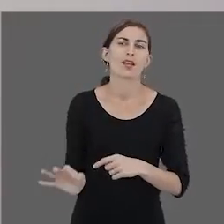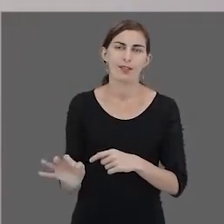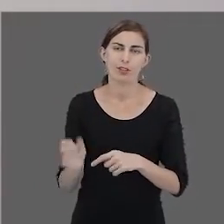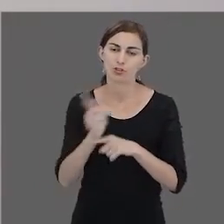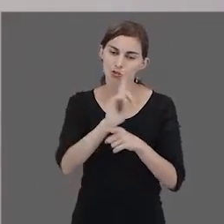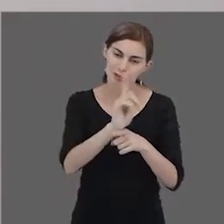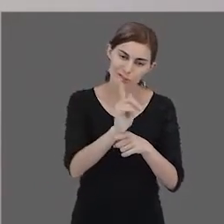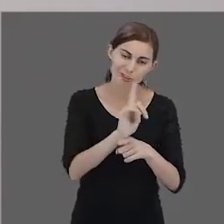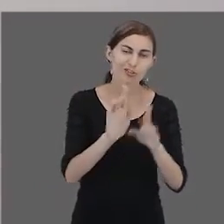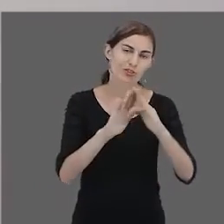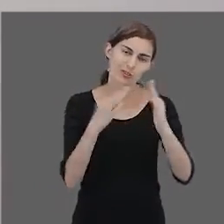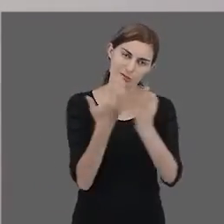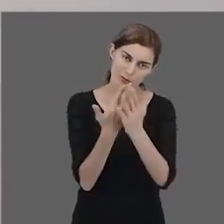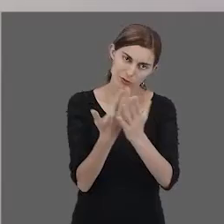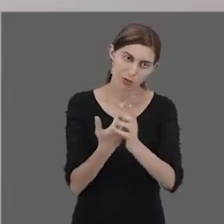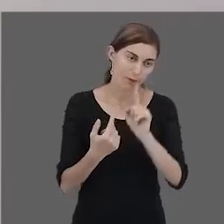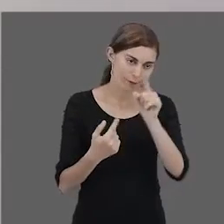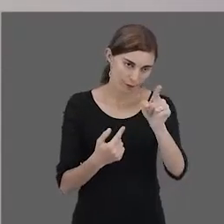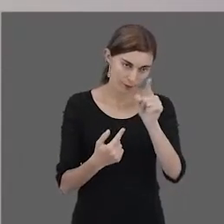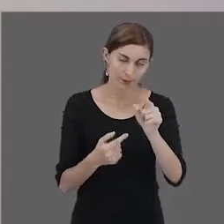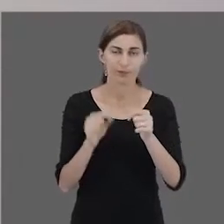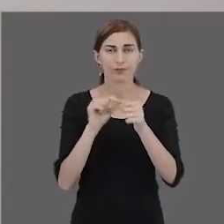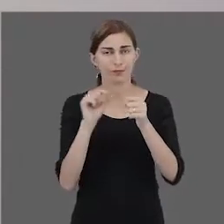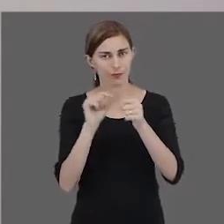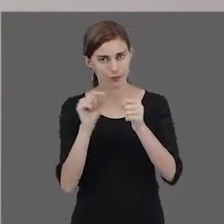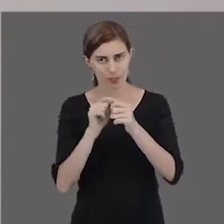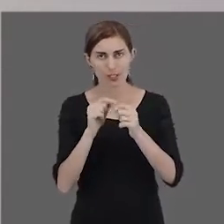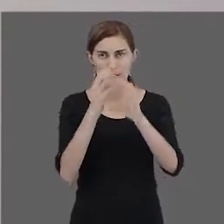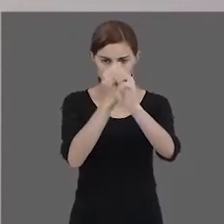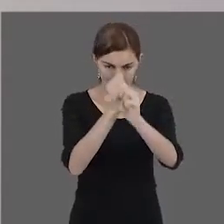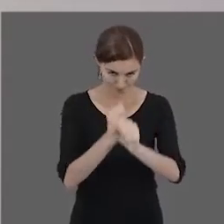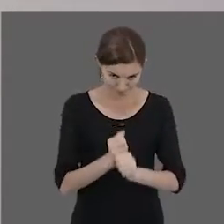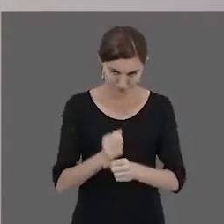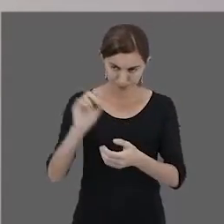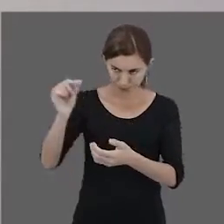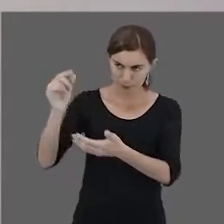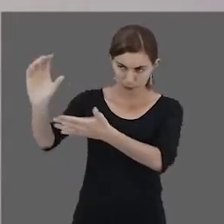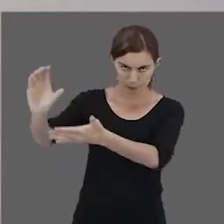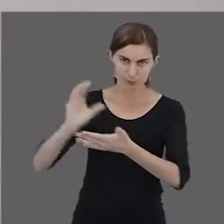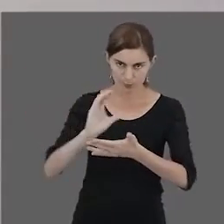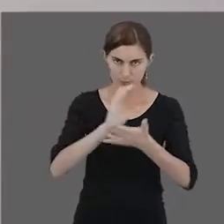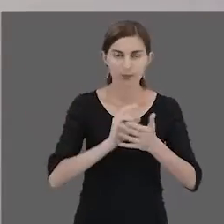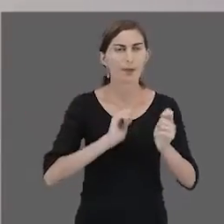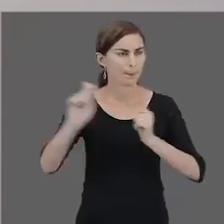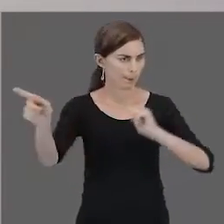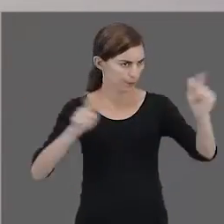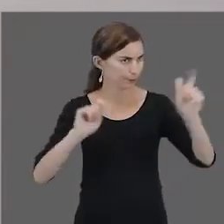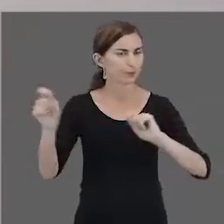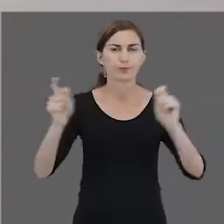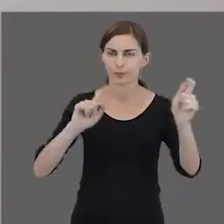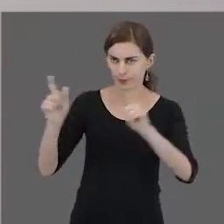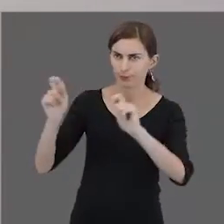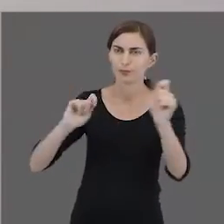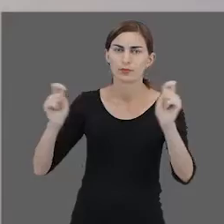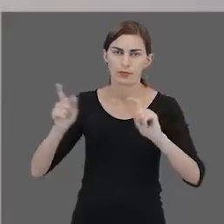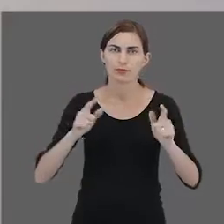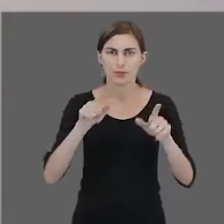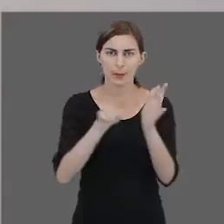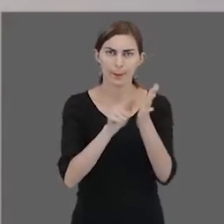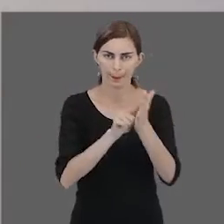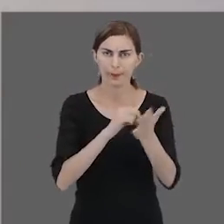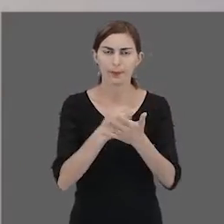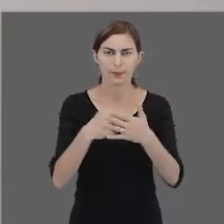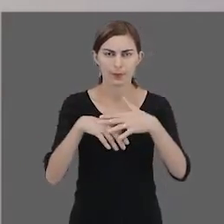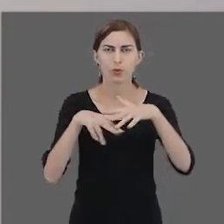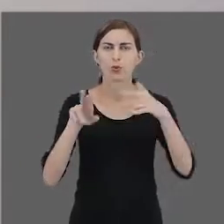gestor escolar, você vai fazer a prestação de contas, você recebe o recurso, você vai executar, você formaliza a prestação de contas, então você